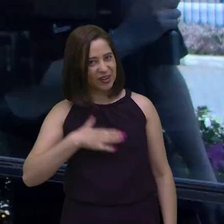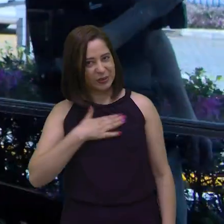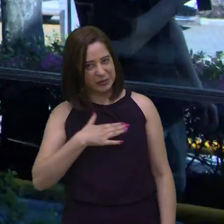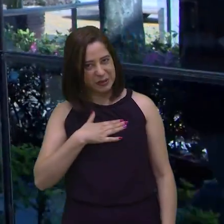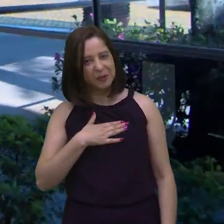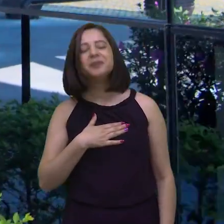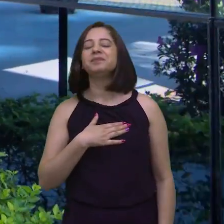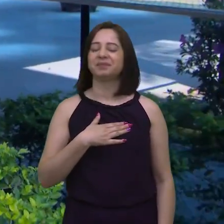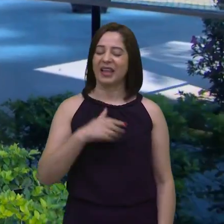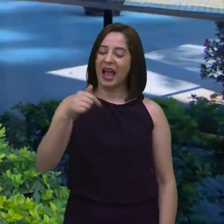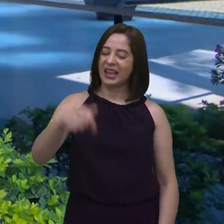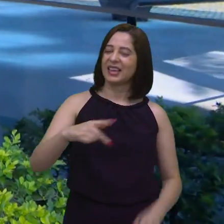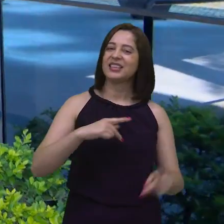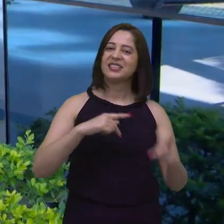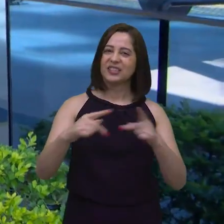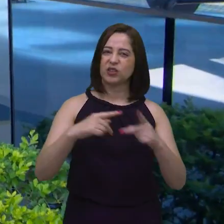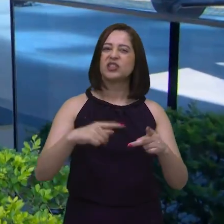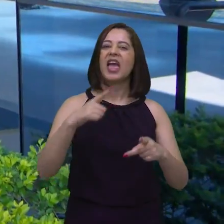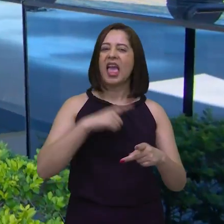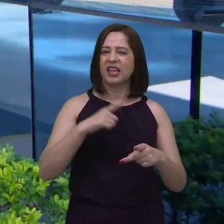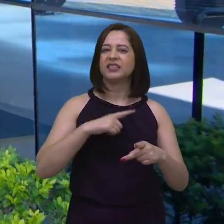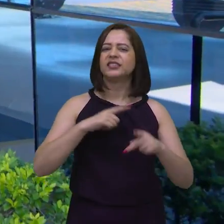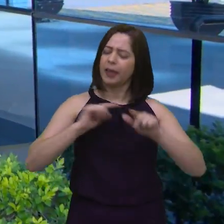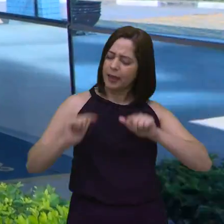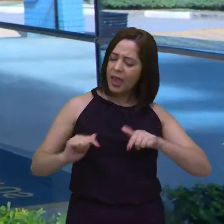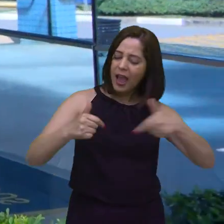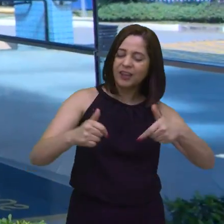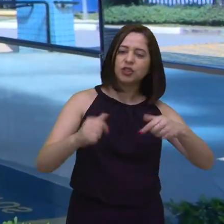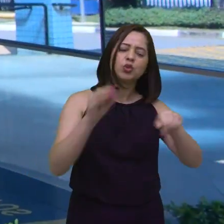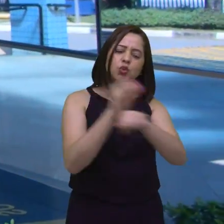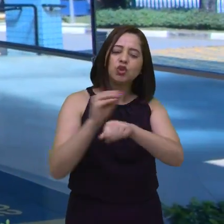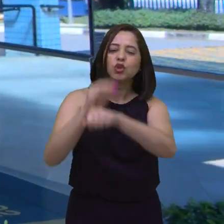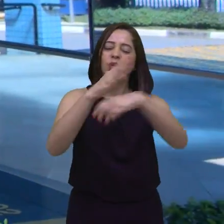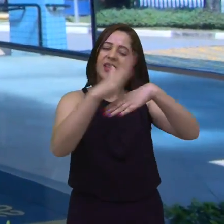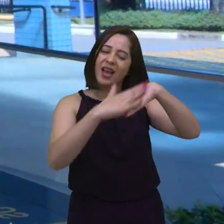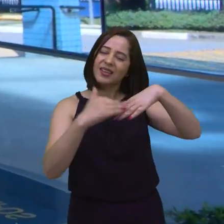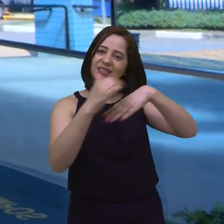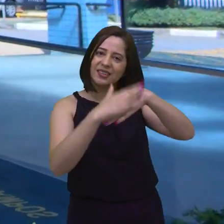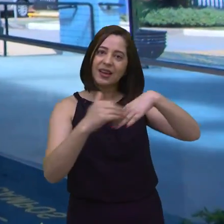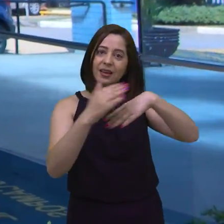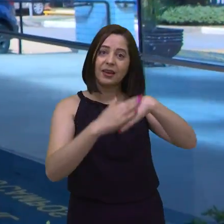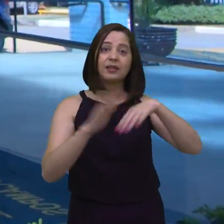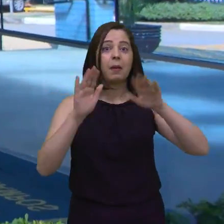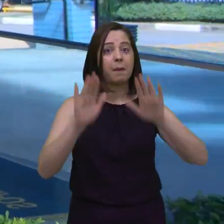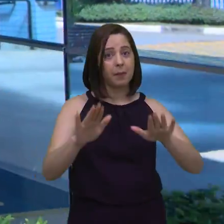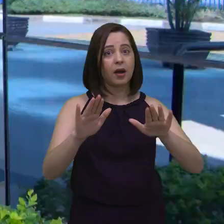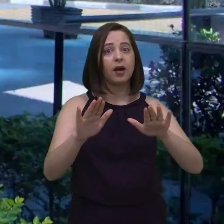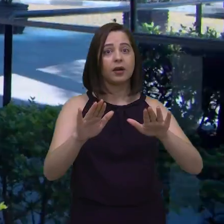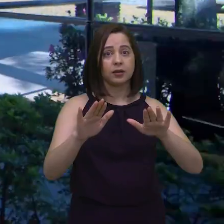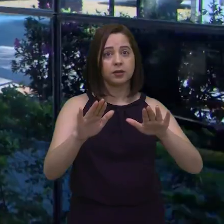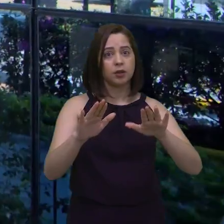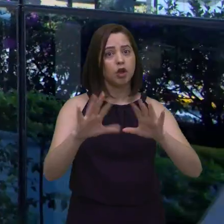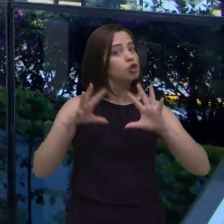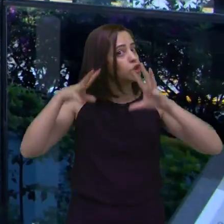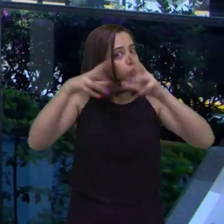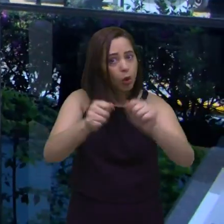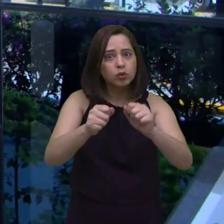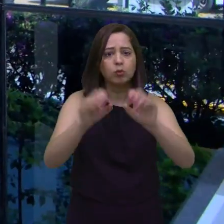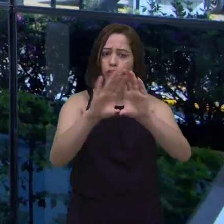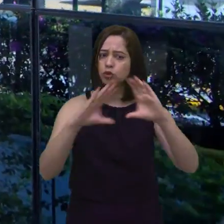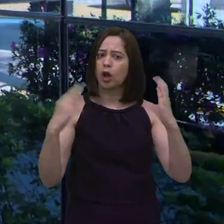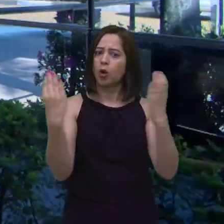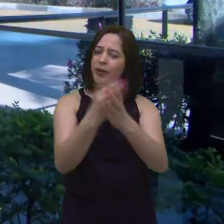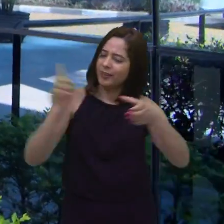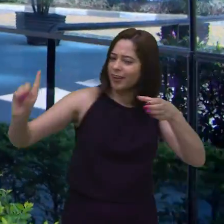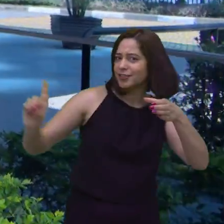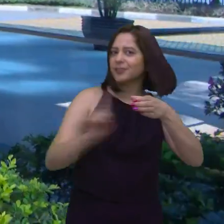curtiu? Muito bom, né? Saber que a nossa cidade tem cuidado com muito carinho das pessoas que moram aqui. Afinal, a gente faz parte, todo mundo,